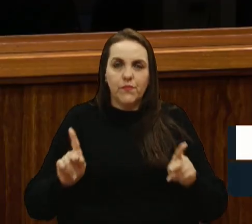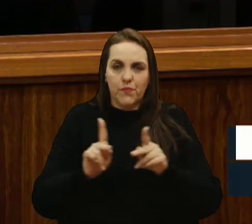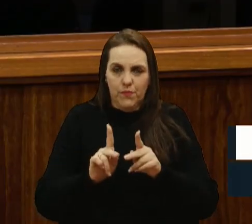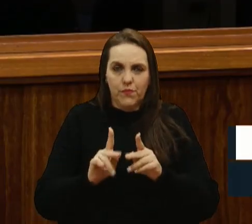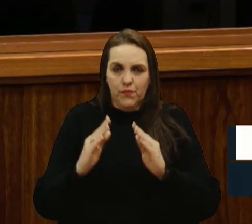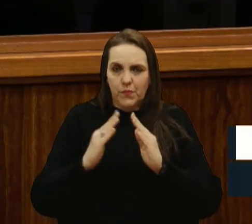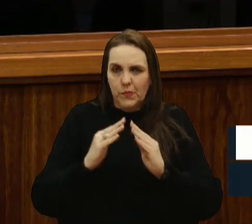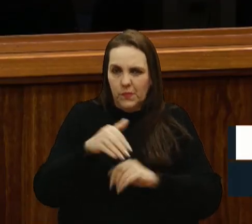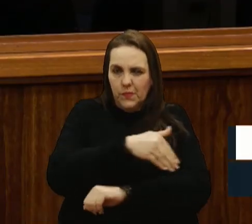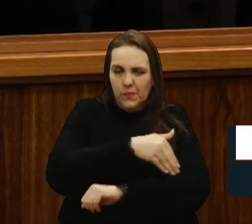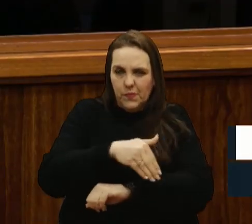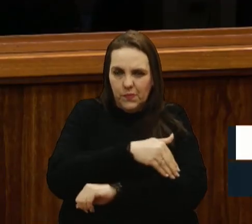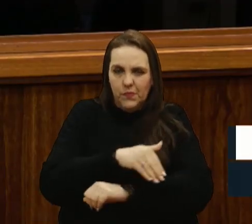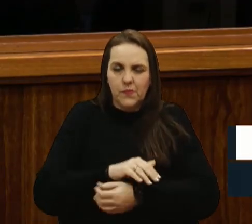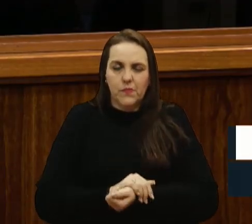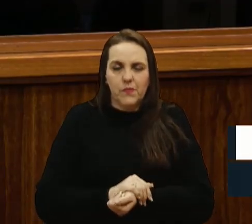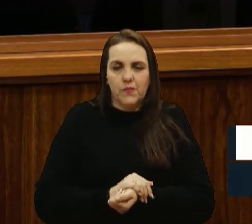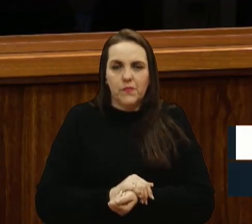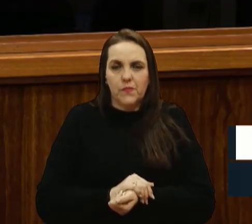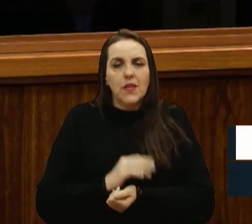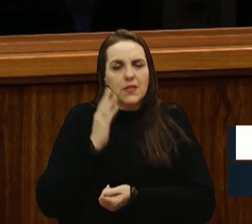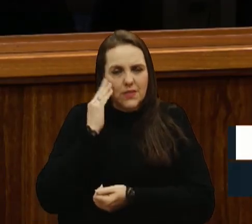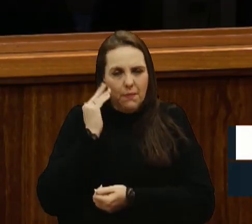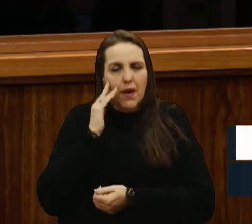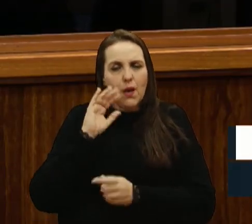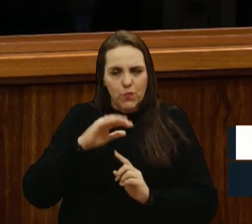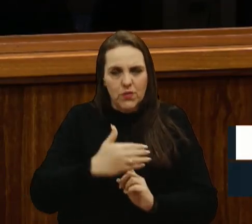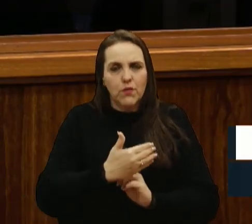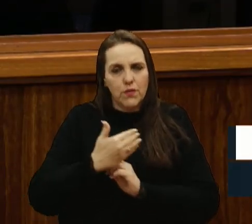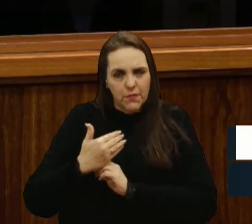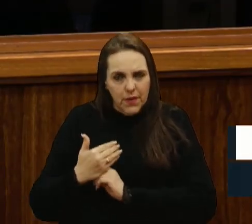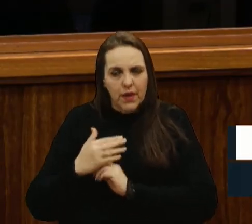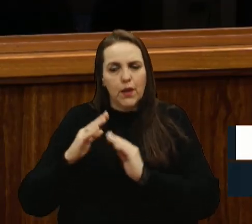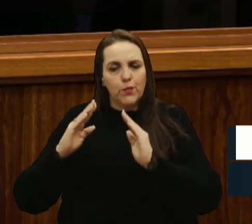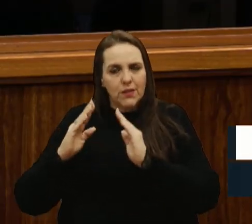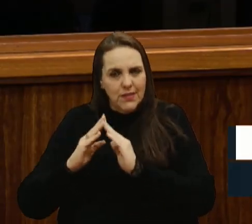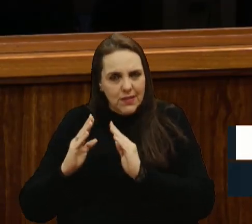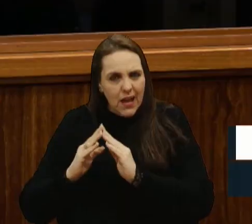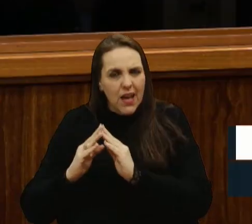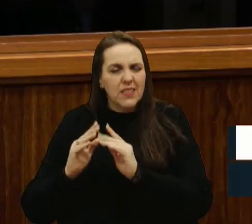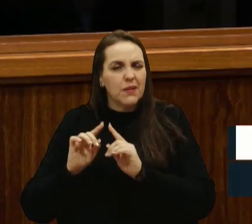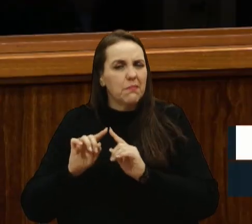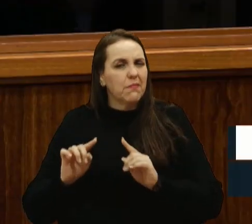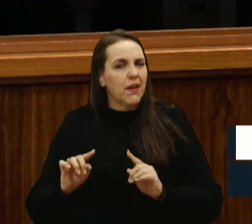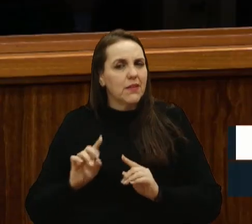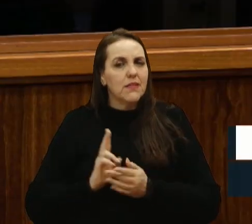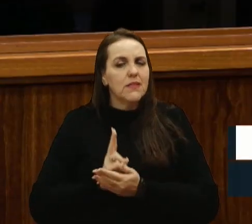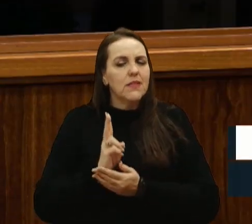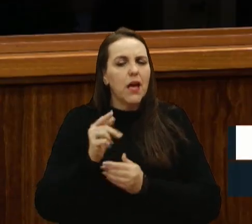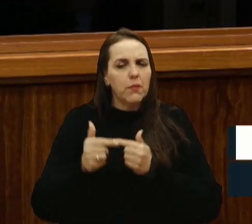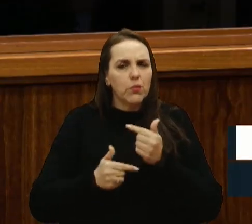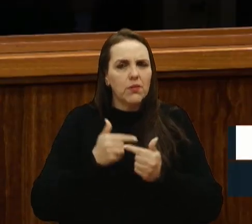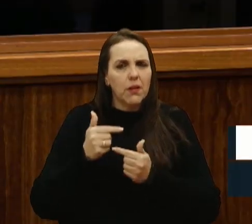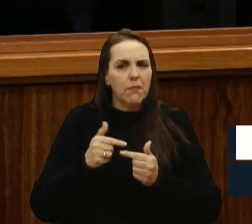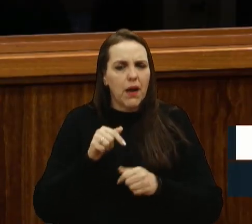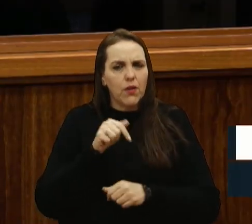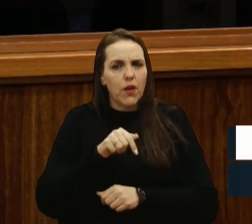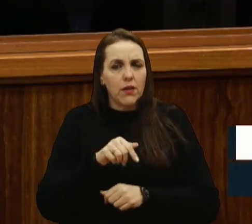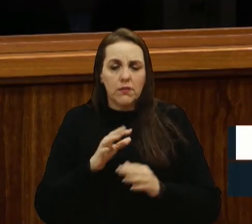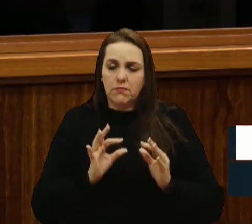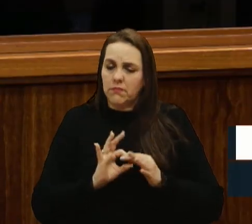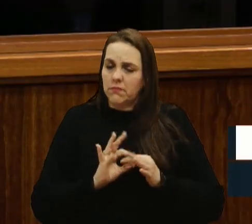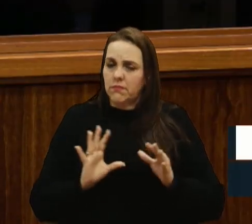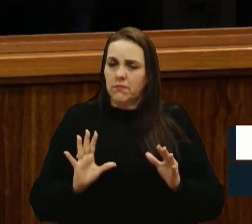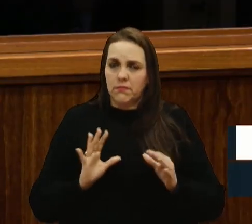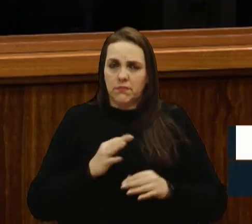de rua. A gente sabe desses acolhimentos, dessas casas e tal, mas sempre foi feito um trabalho aqui de forma